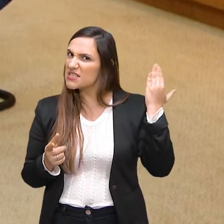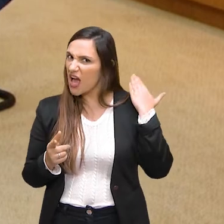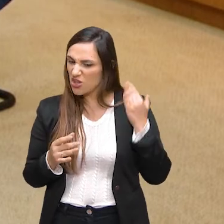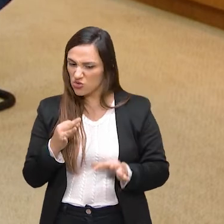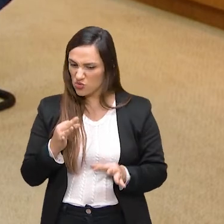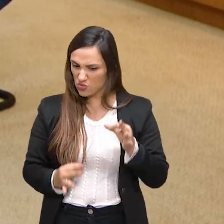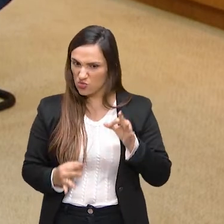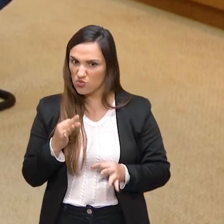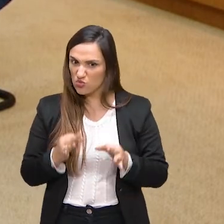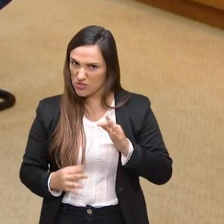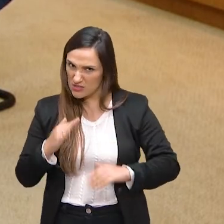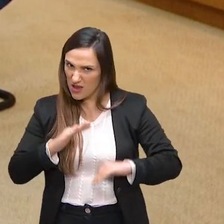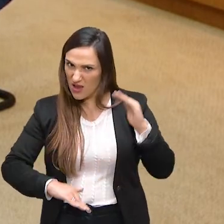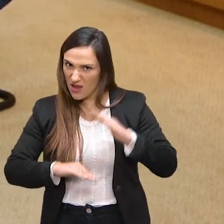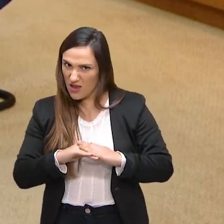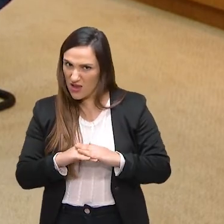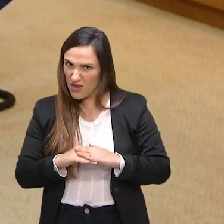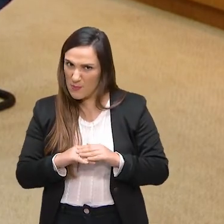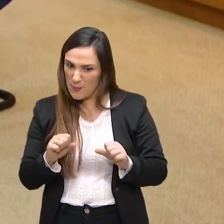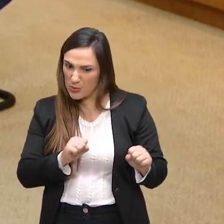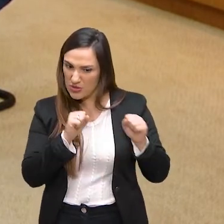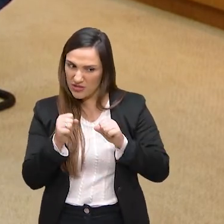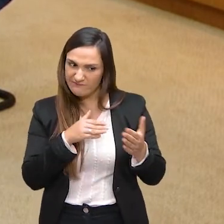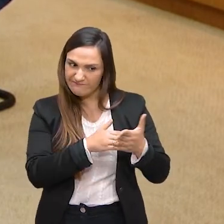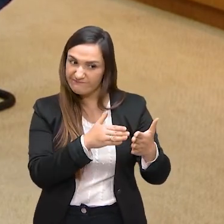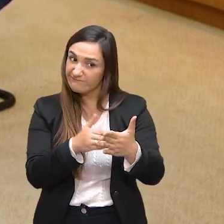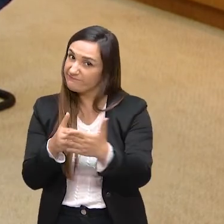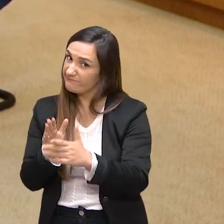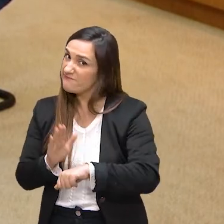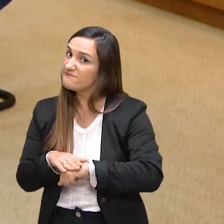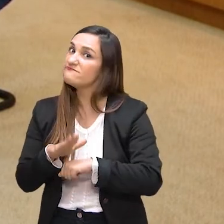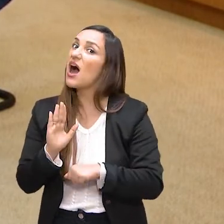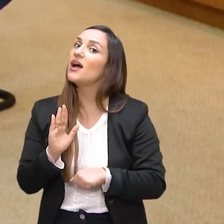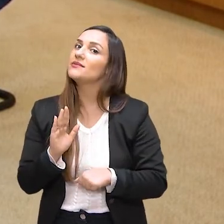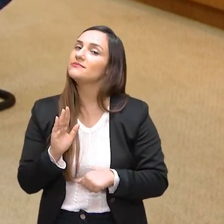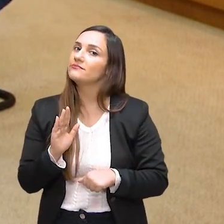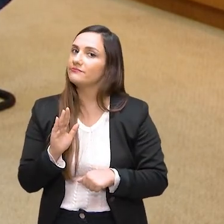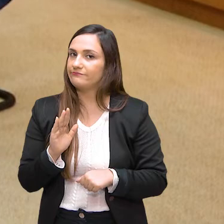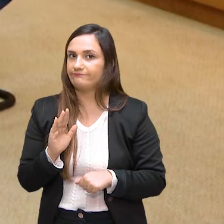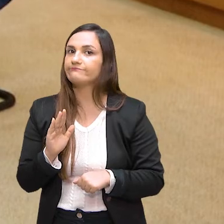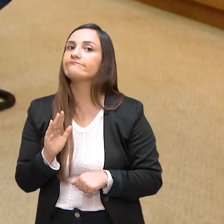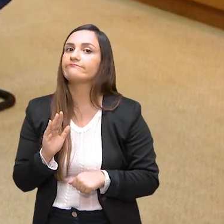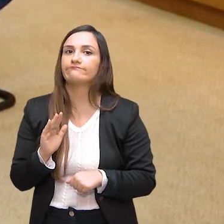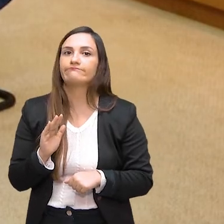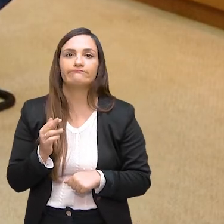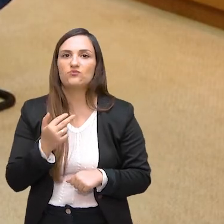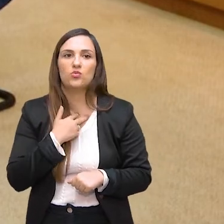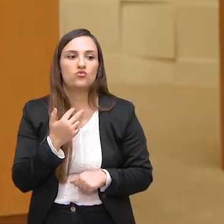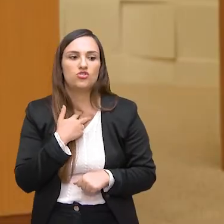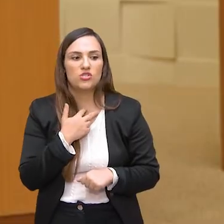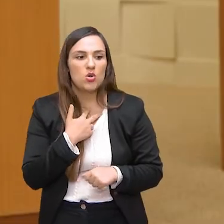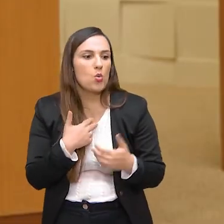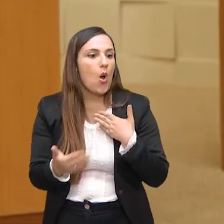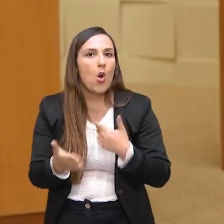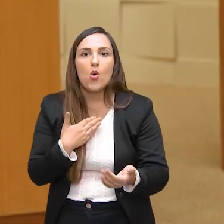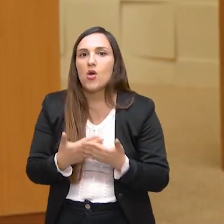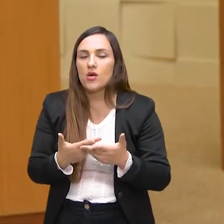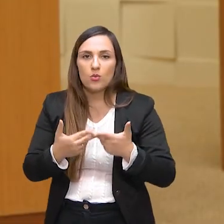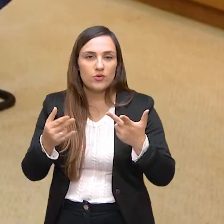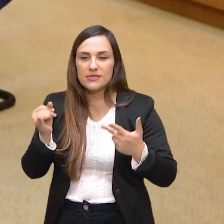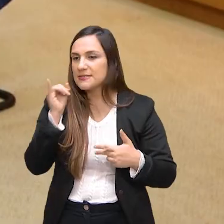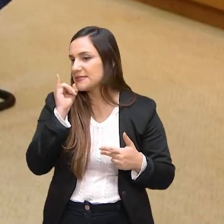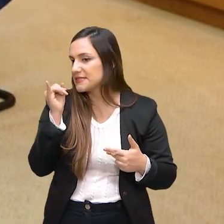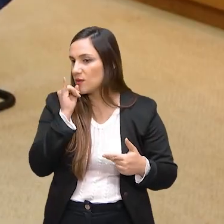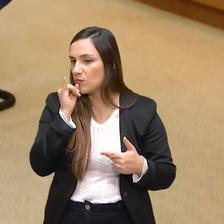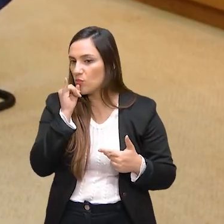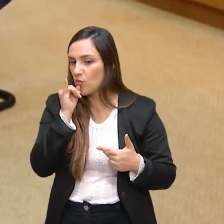poderes que o juiz tinha, os poderes de execução do juiz, dos seus atos, eles eram limitados. Né? Por